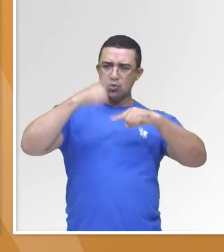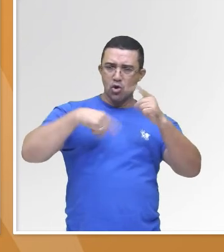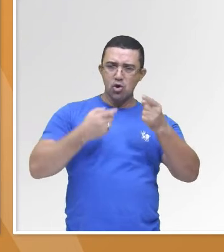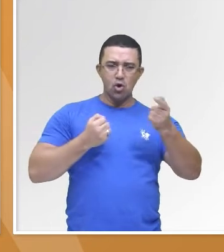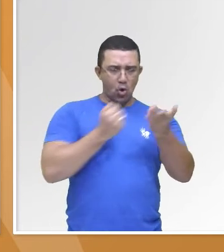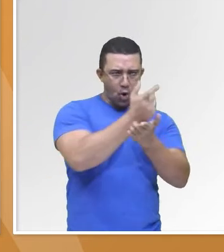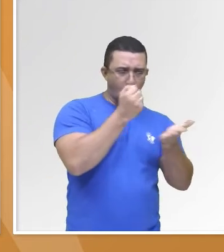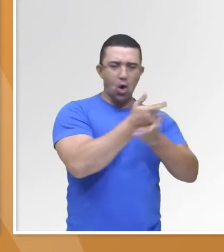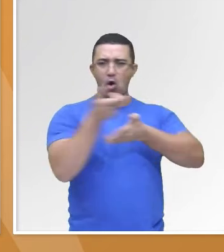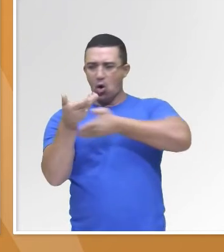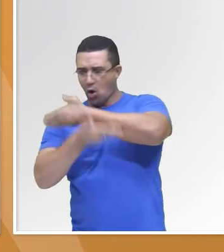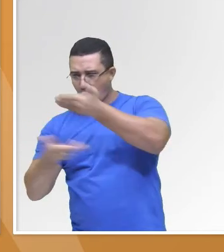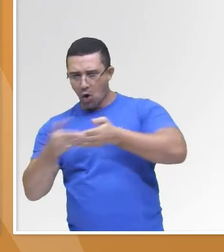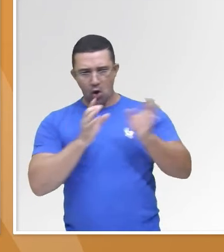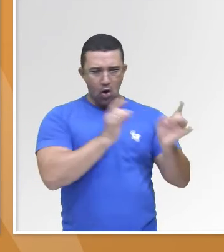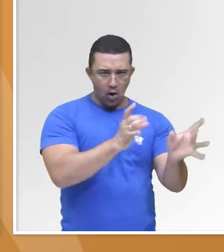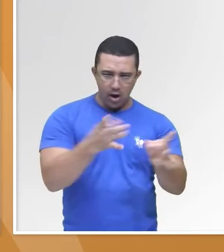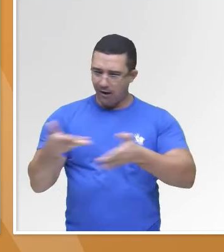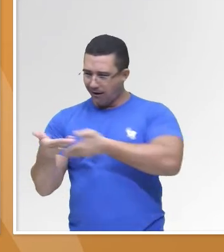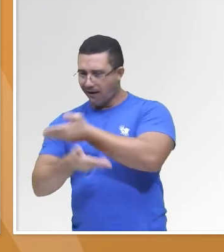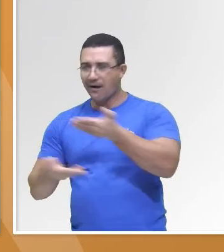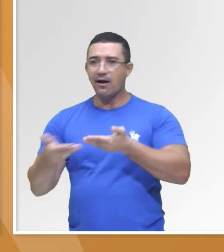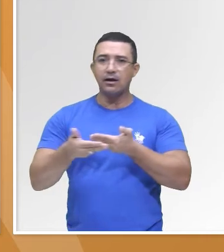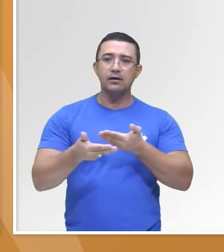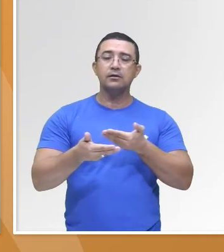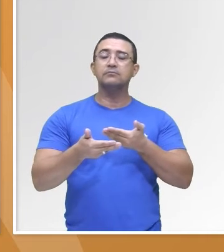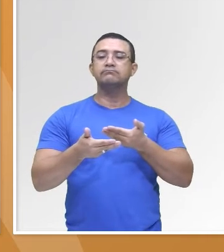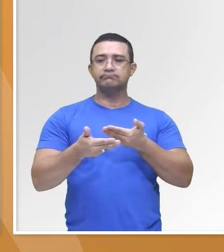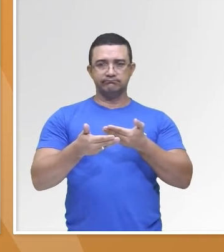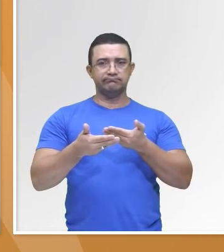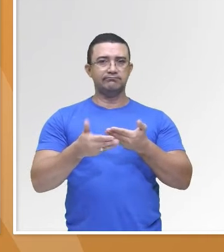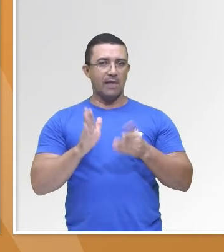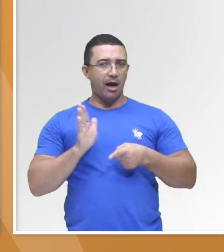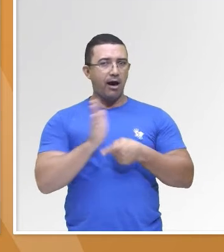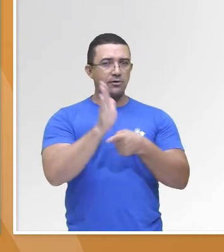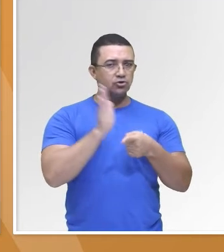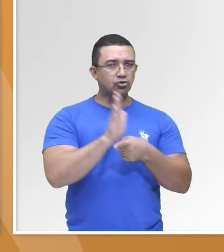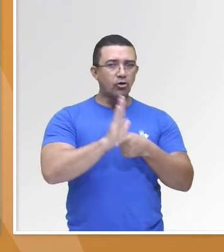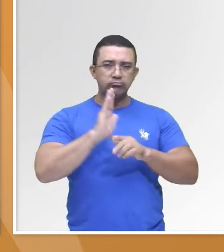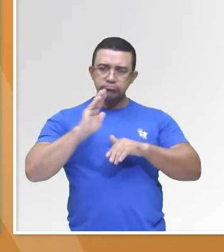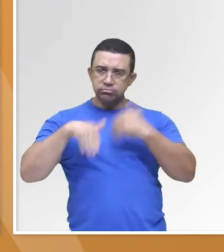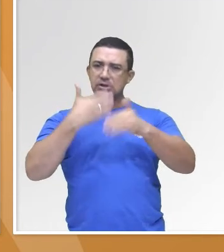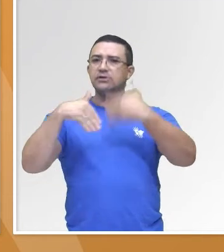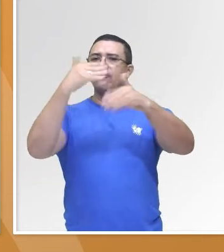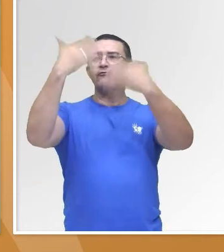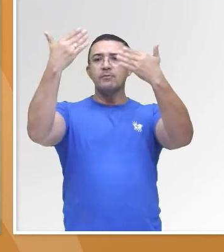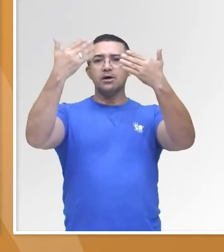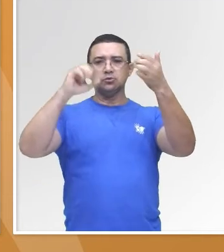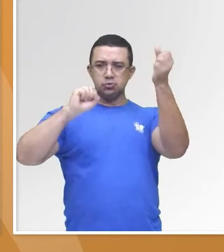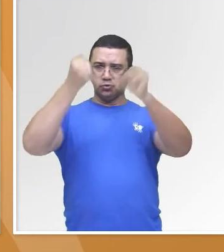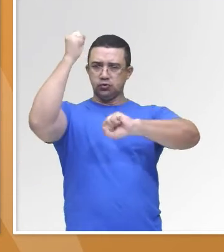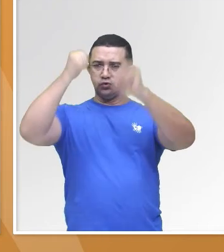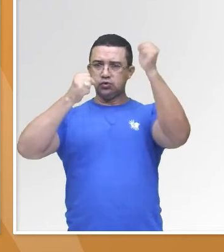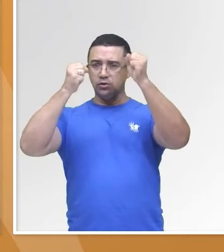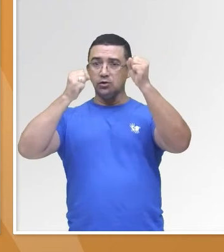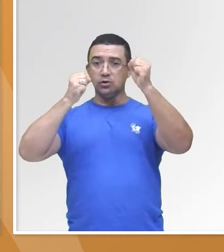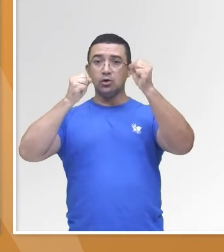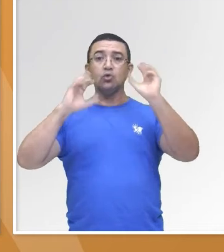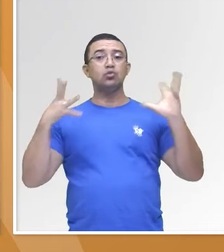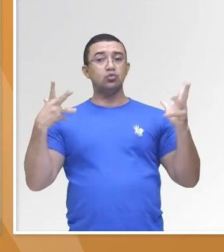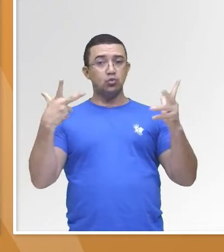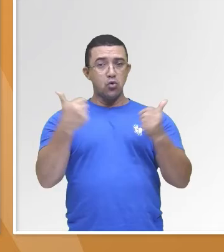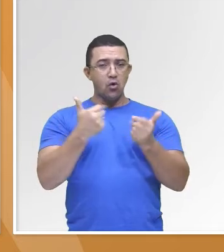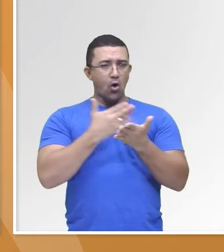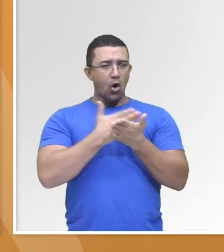eles estabeleciam ali entre si, favoreceu o desenvolvimento industrial, porque tudo começou ali, né,